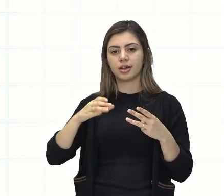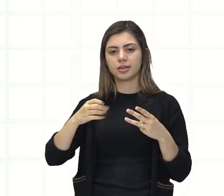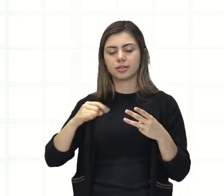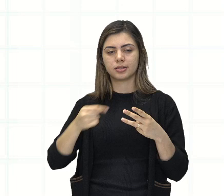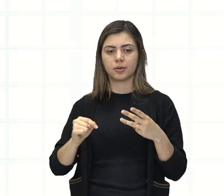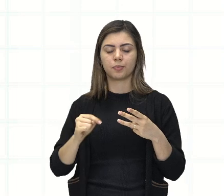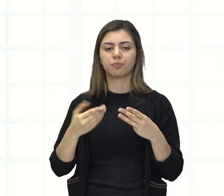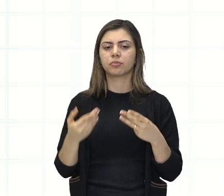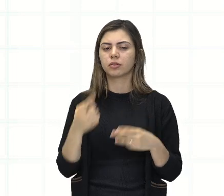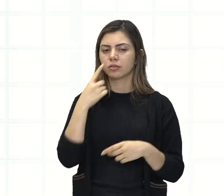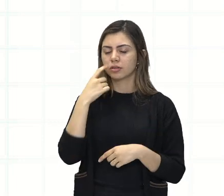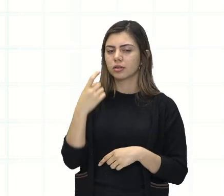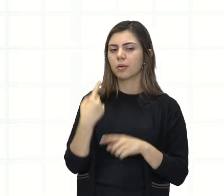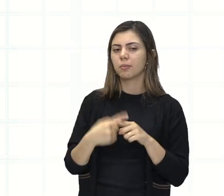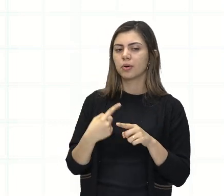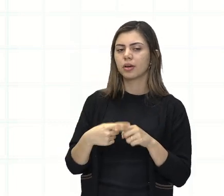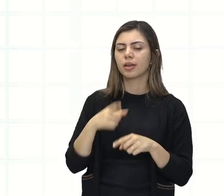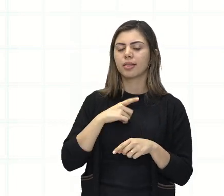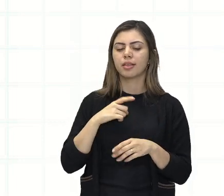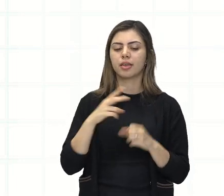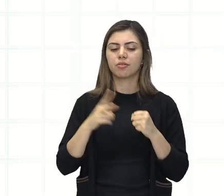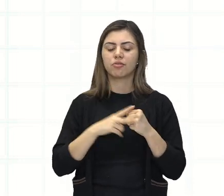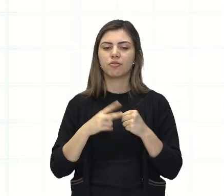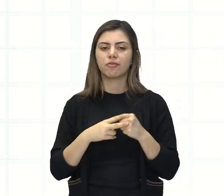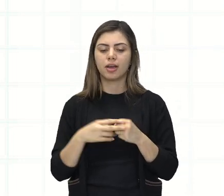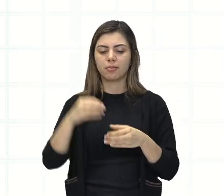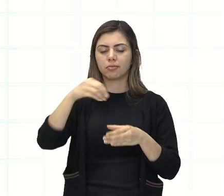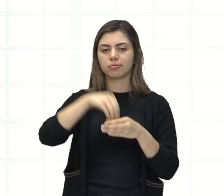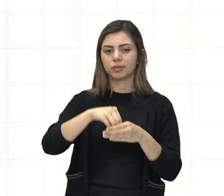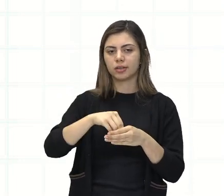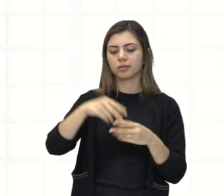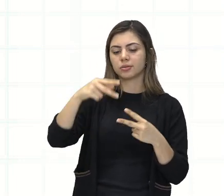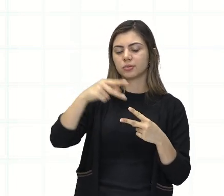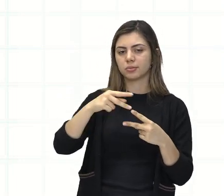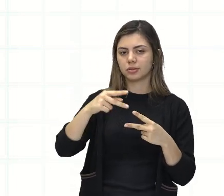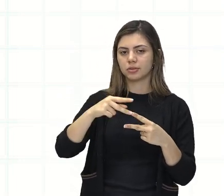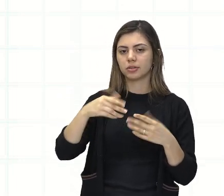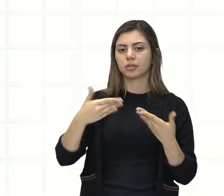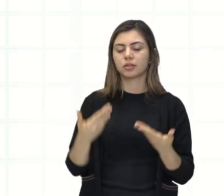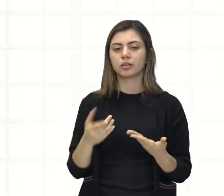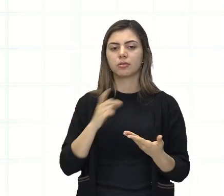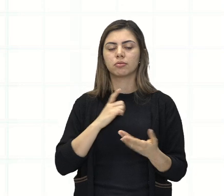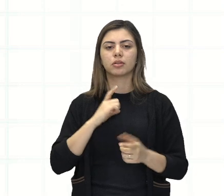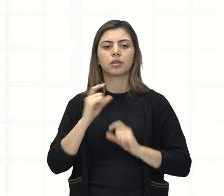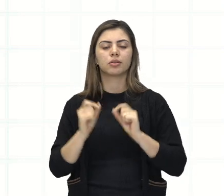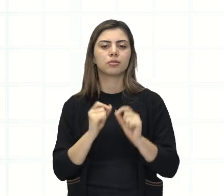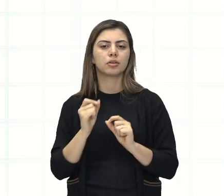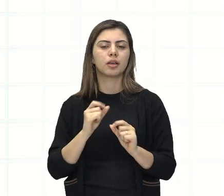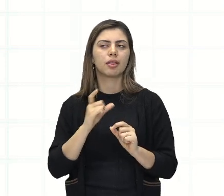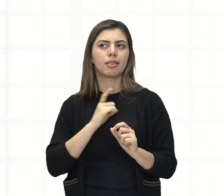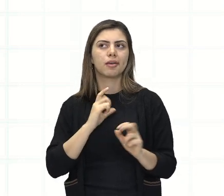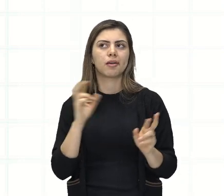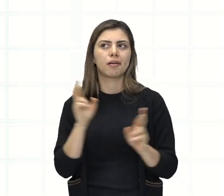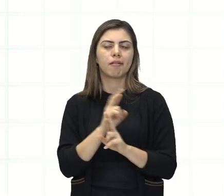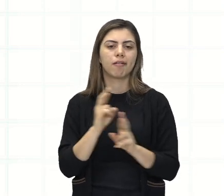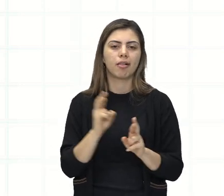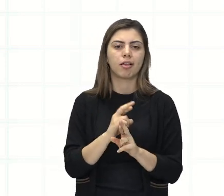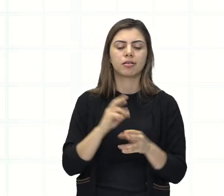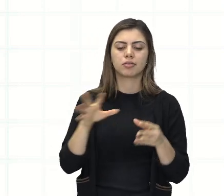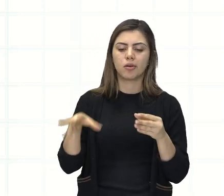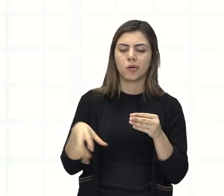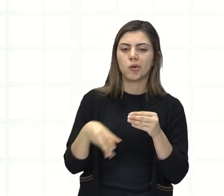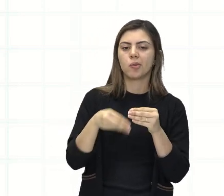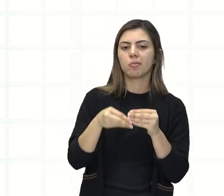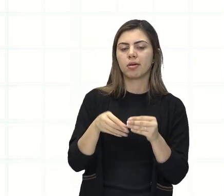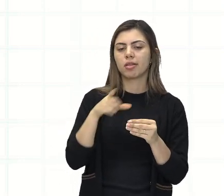estar dentro do predicado. E o predicado, ele se relaciona, ele informa